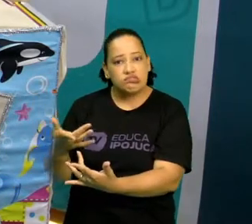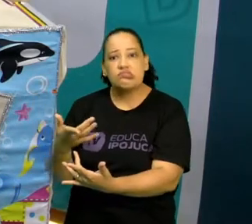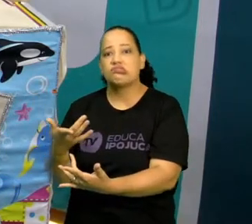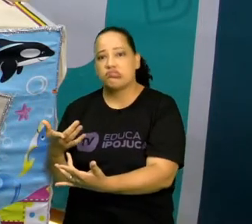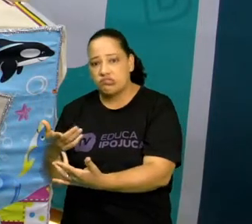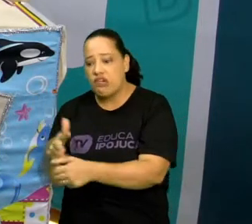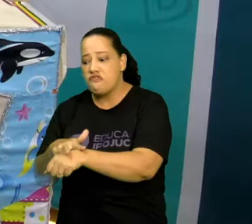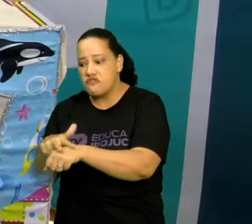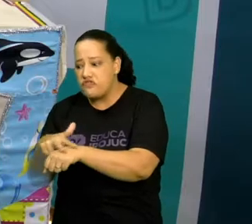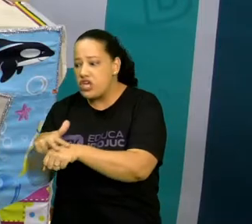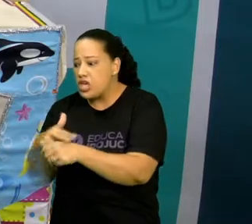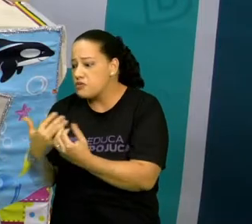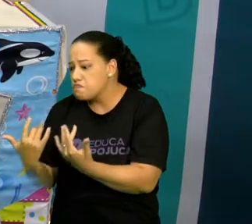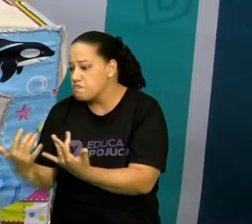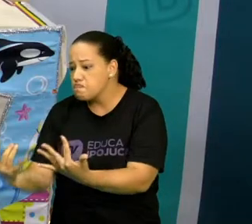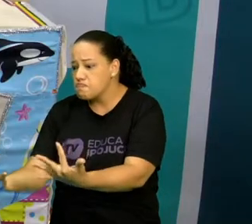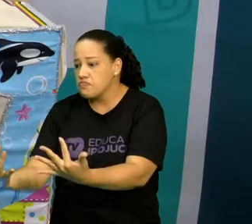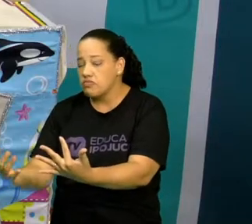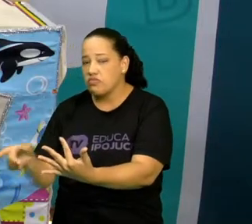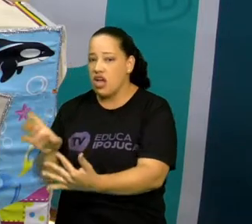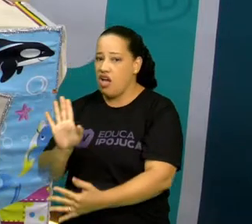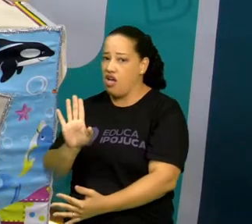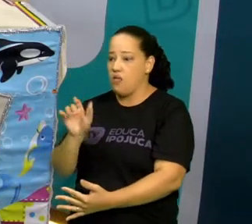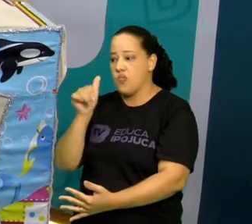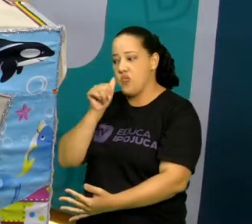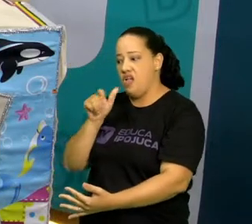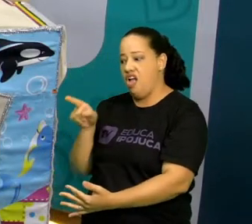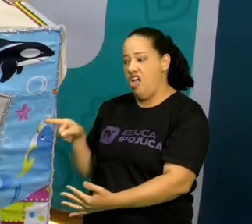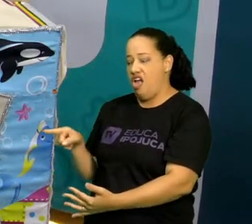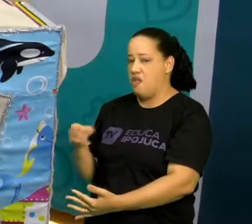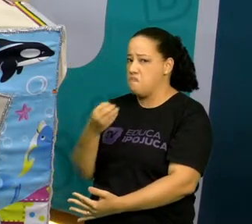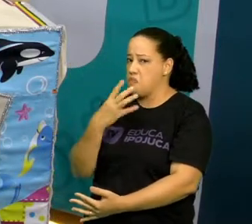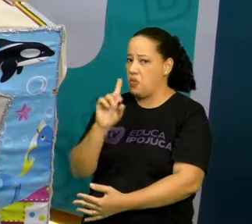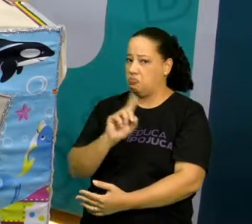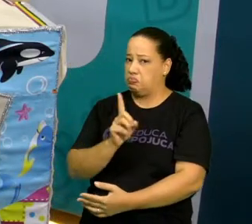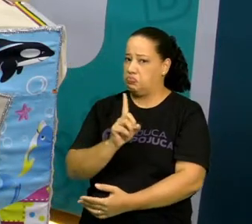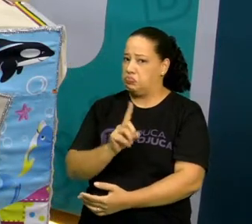E ela não era uma pessoa boa. Não? Não.